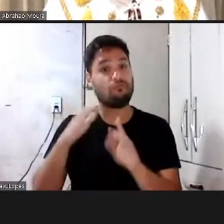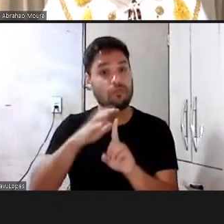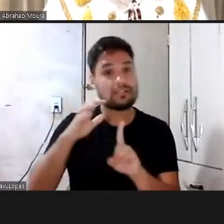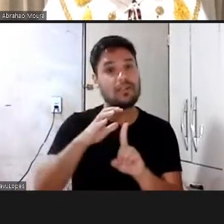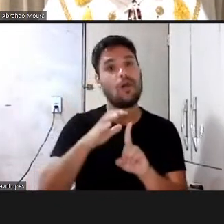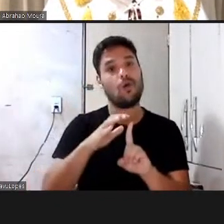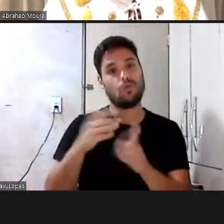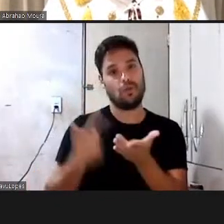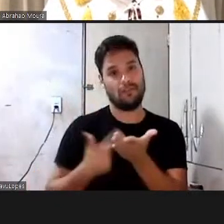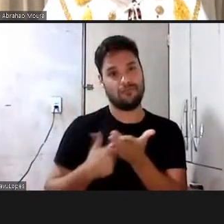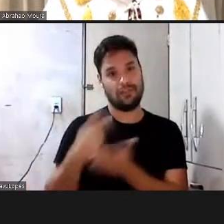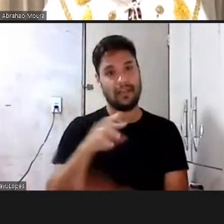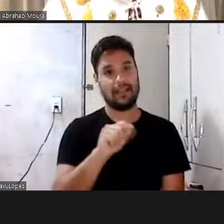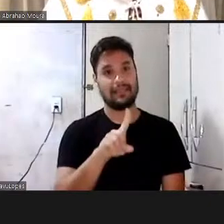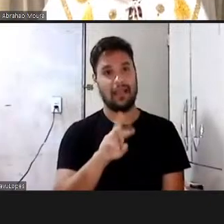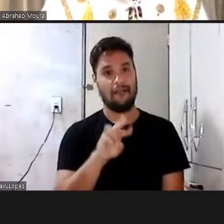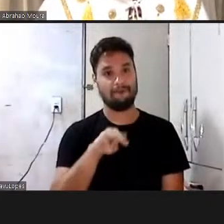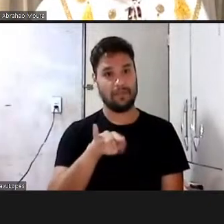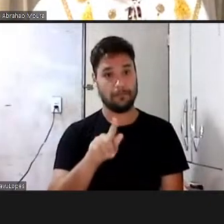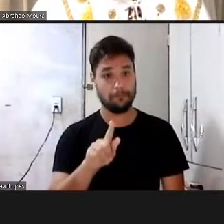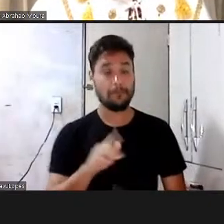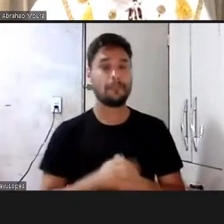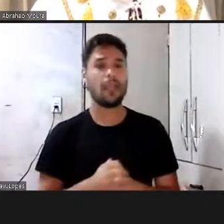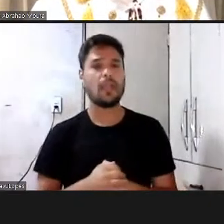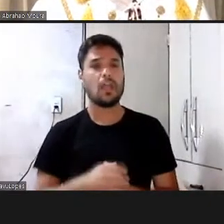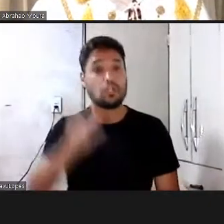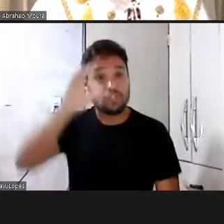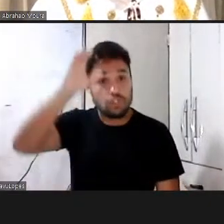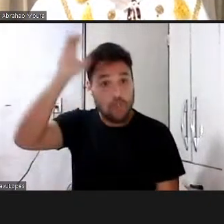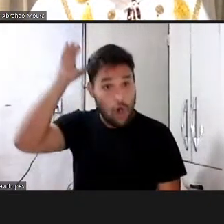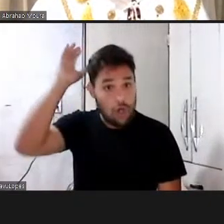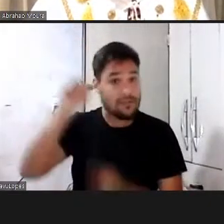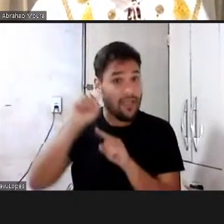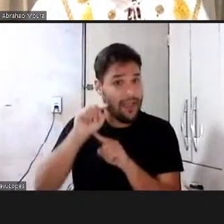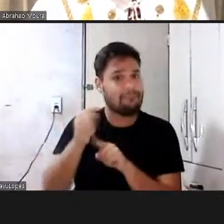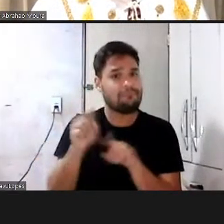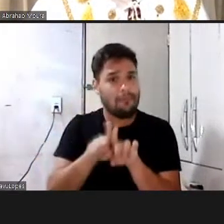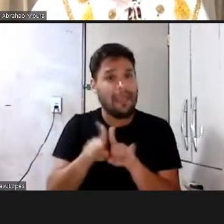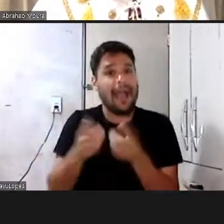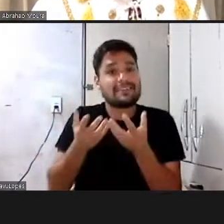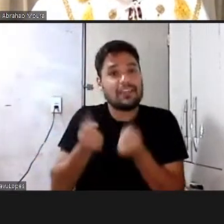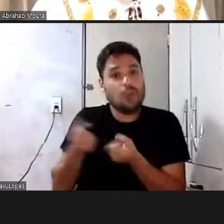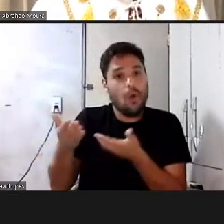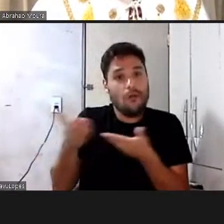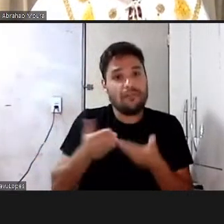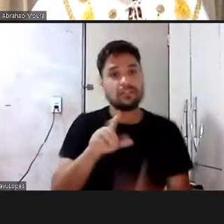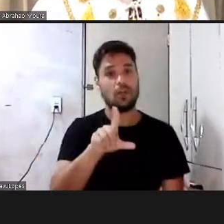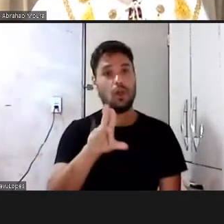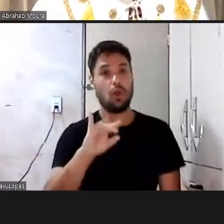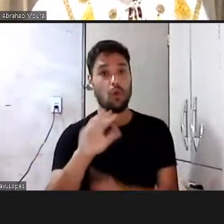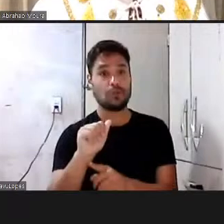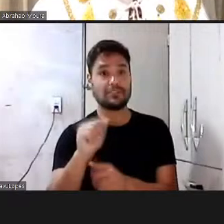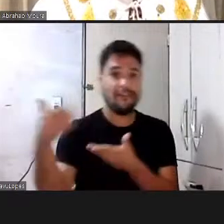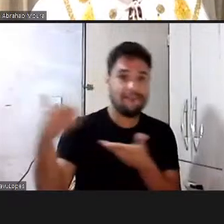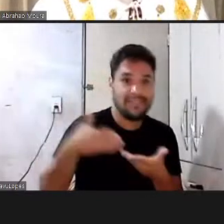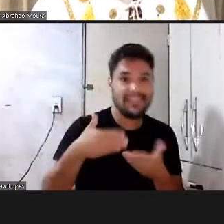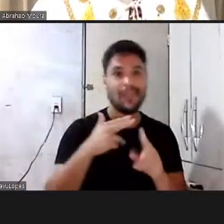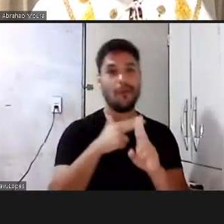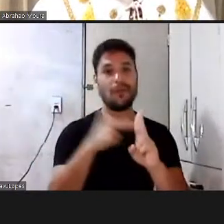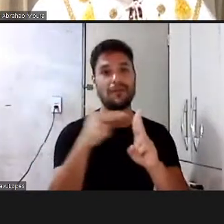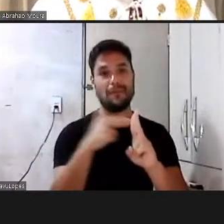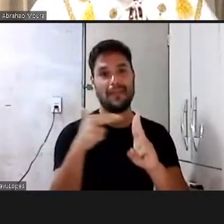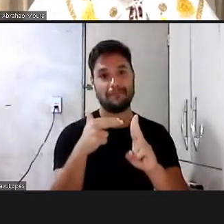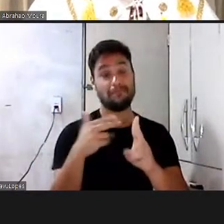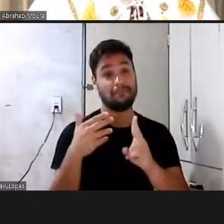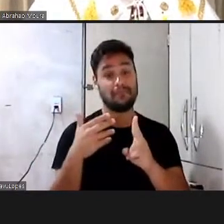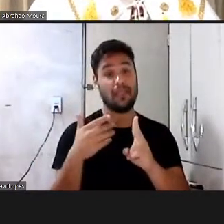Em 1996, Noam Chomsky gentilmente aceitou o convite de Lúcia Lobato para vir à nossa universidade e